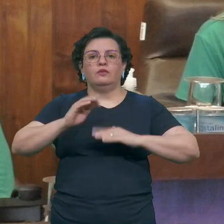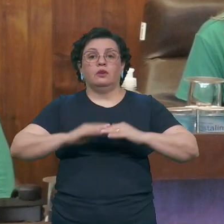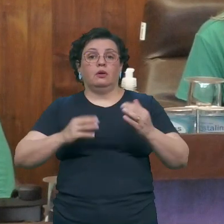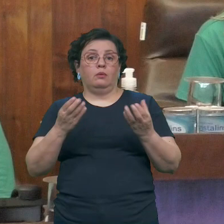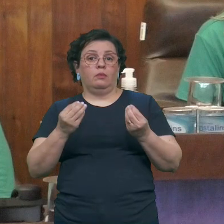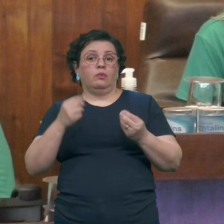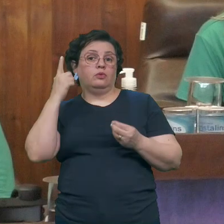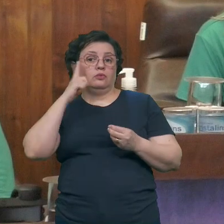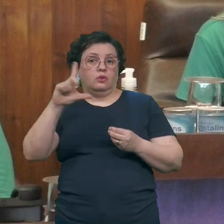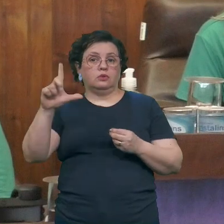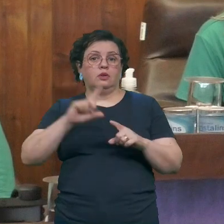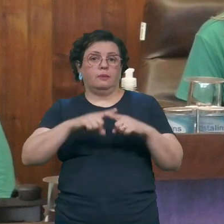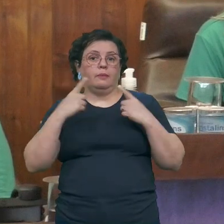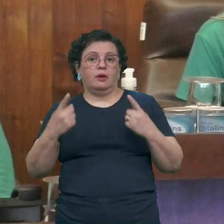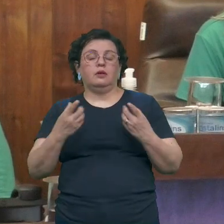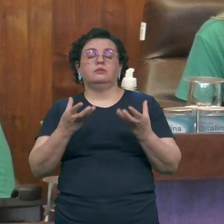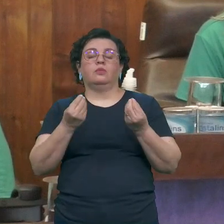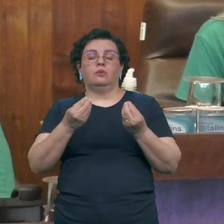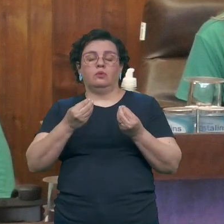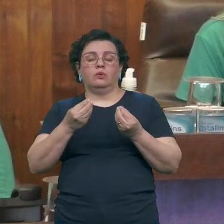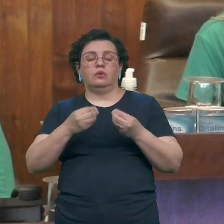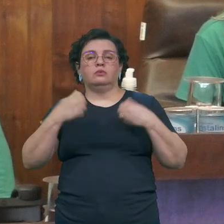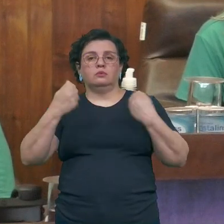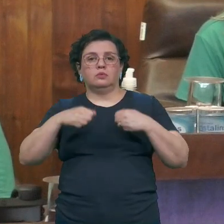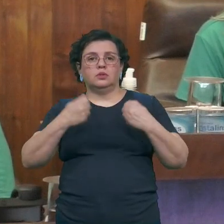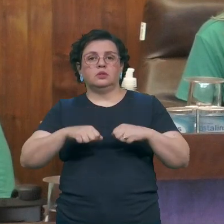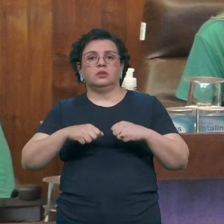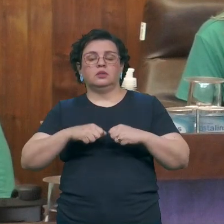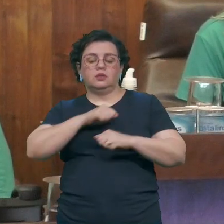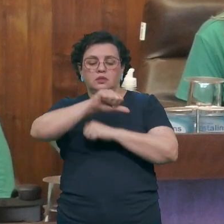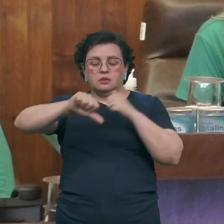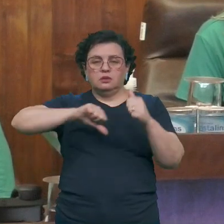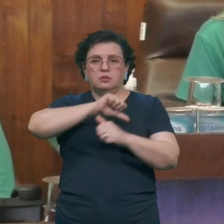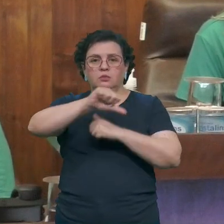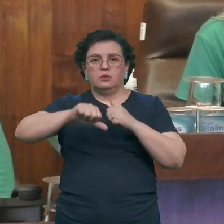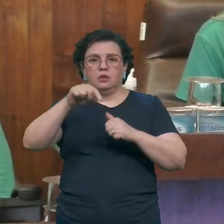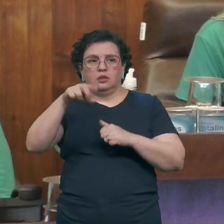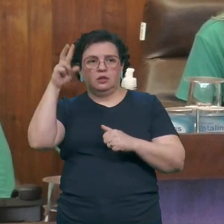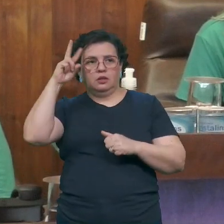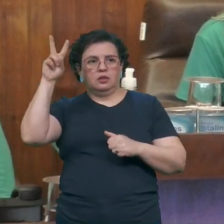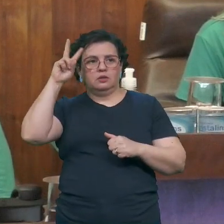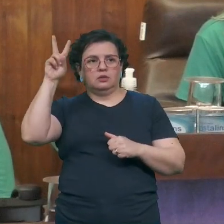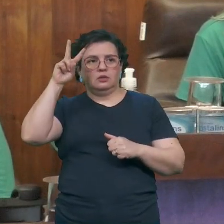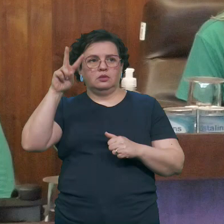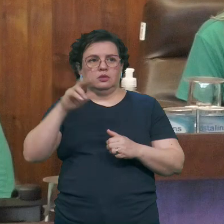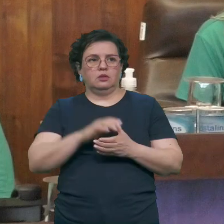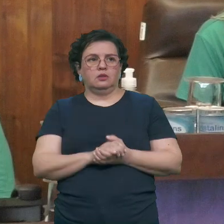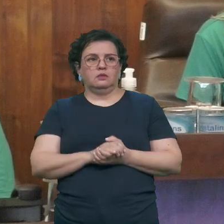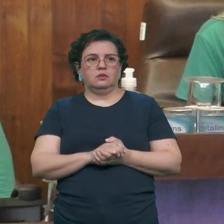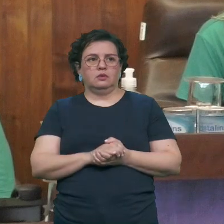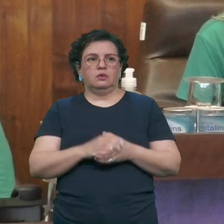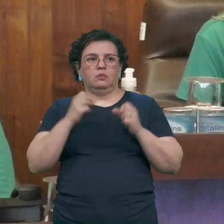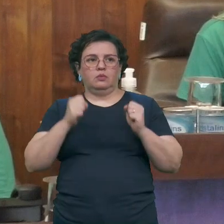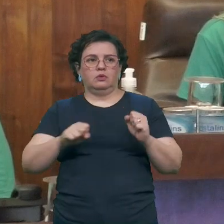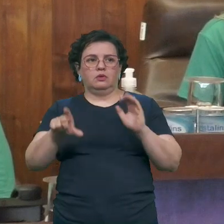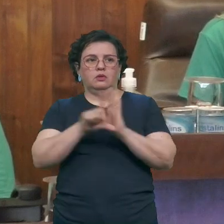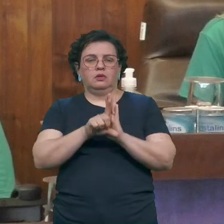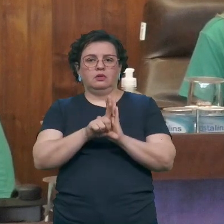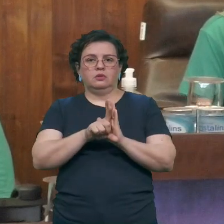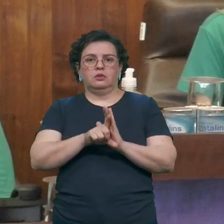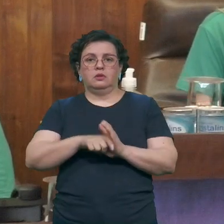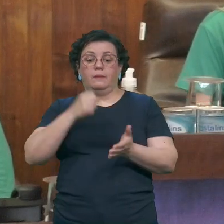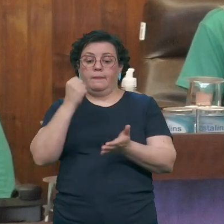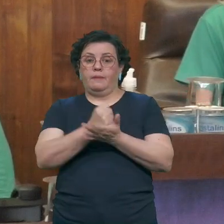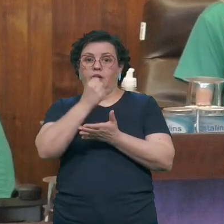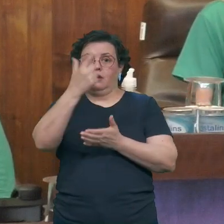foi conquistado, mas muito ainda há para ser modificado nesta história. O Legislativo mariliense marca mais